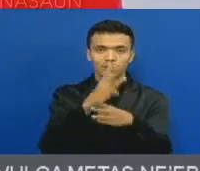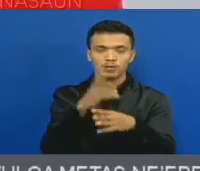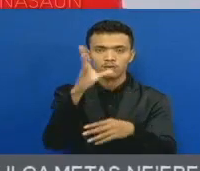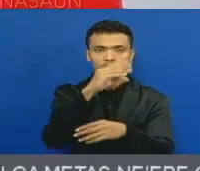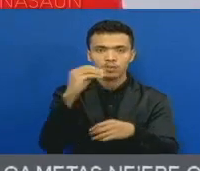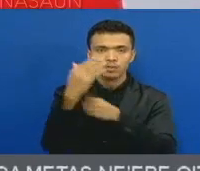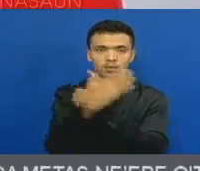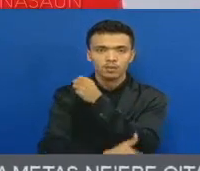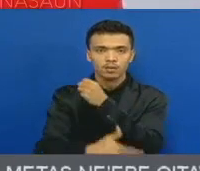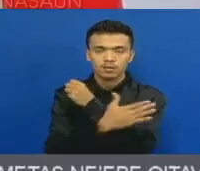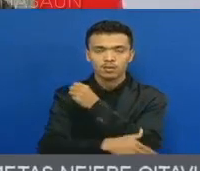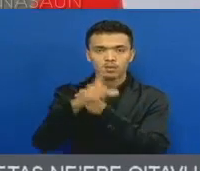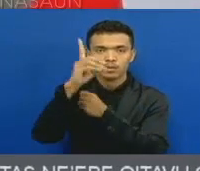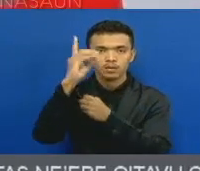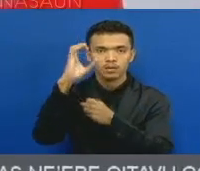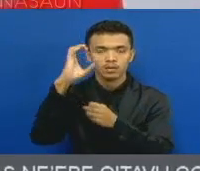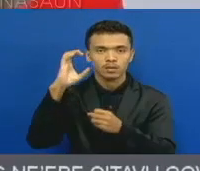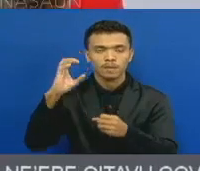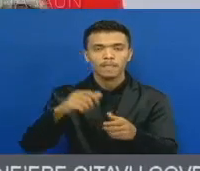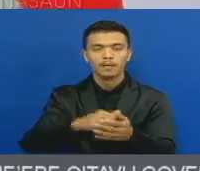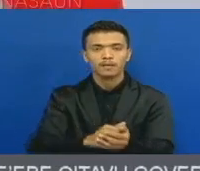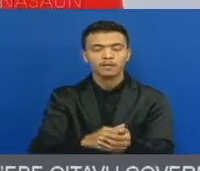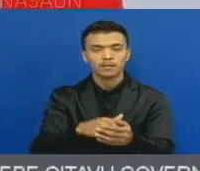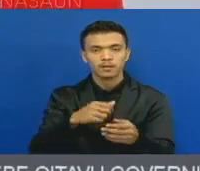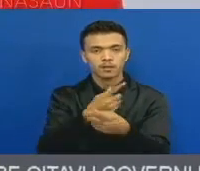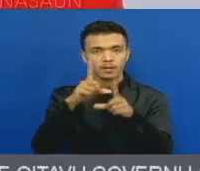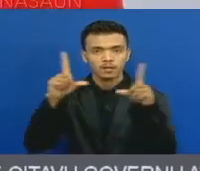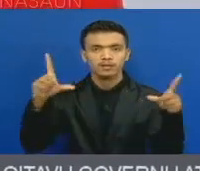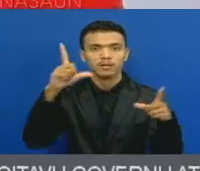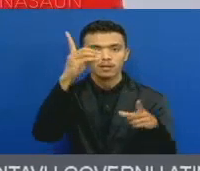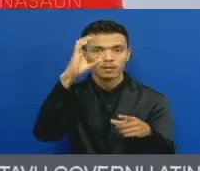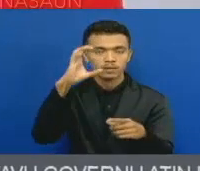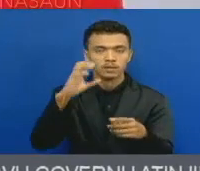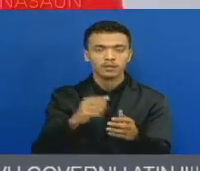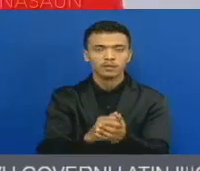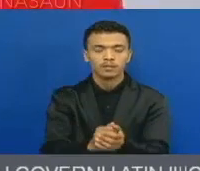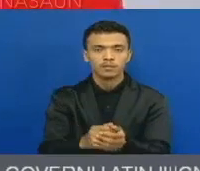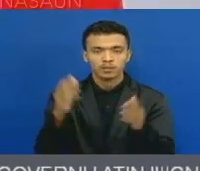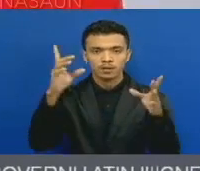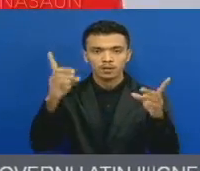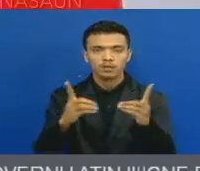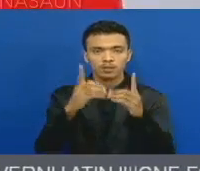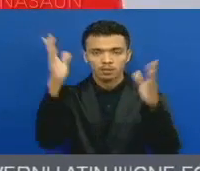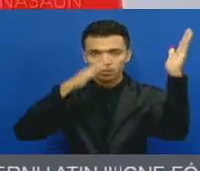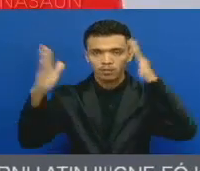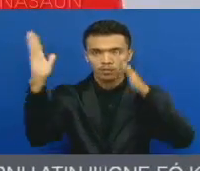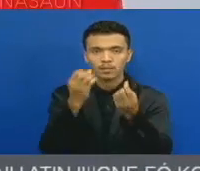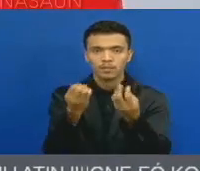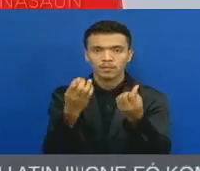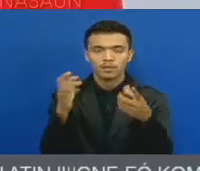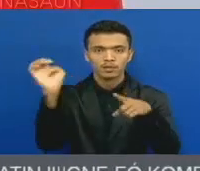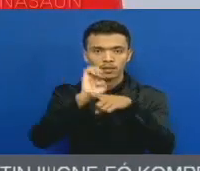Nós, rai ser LDC, de Sirebe. Lhe o a nível LDC, mas é um problema barato. Problema econômico,